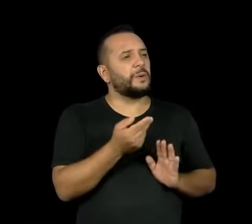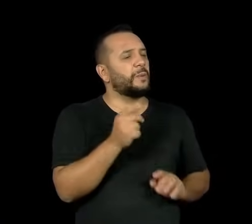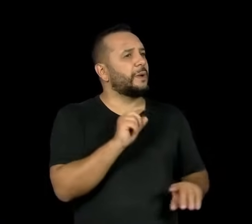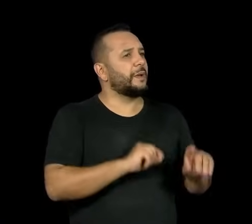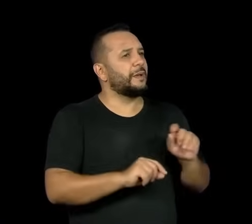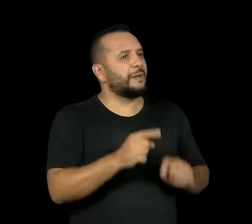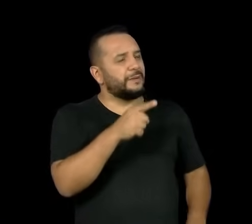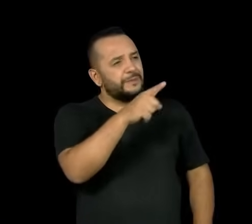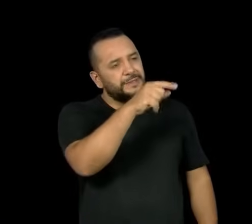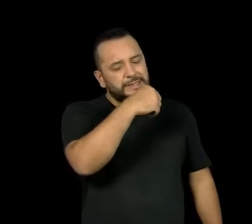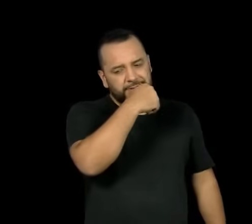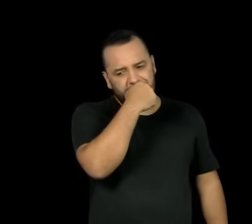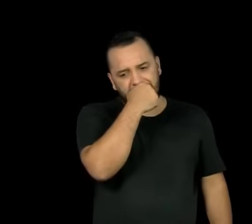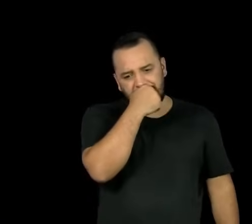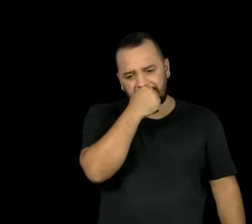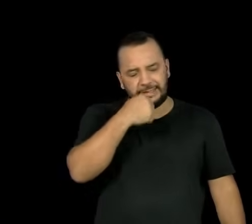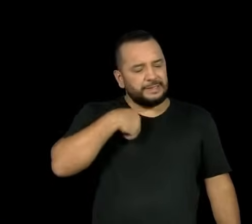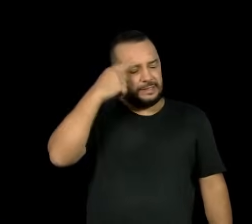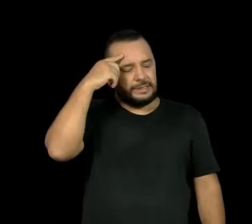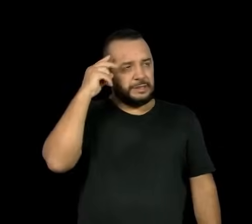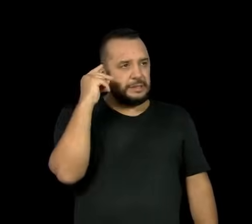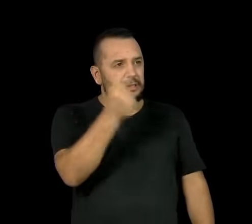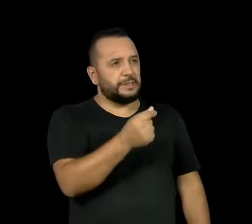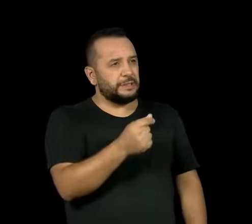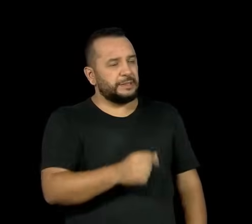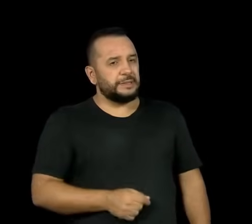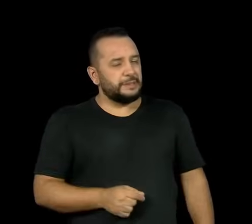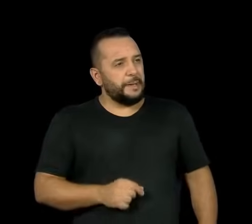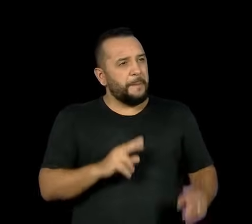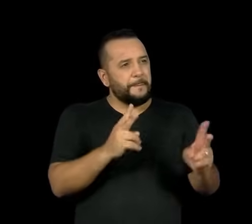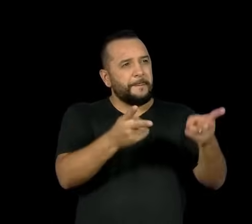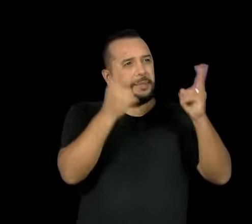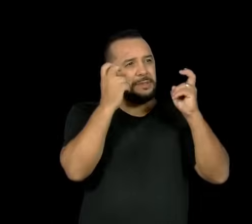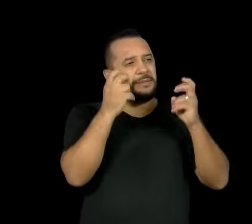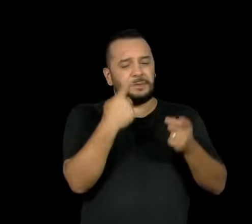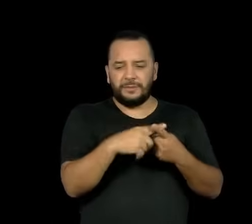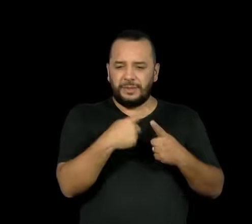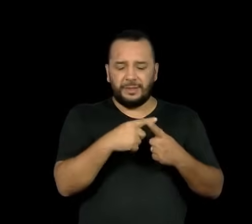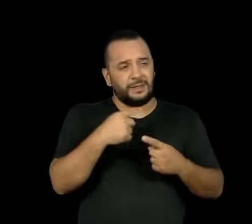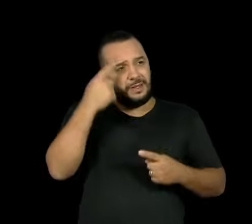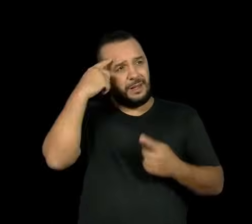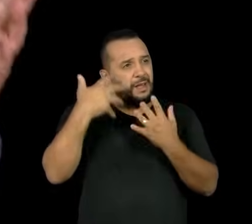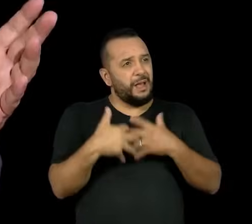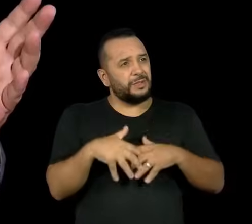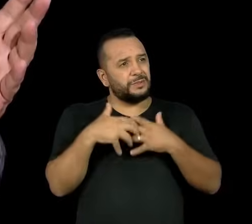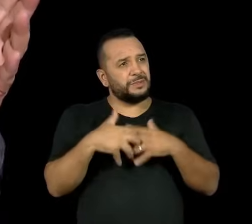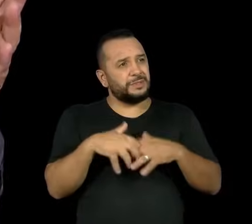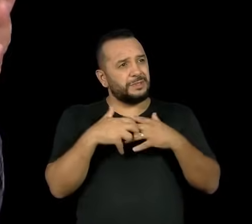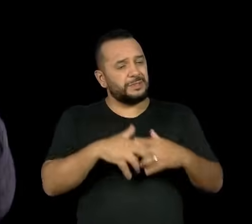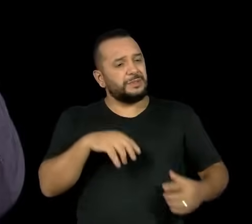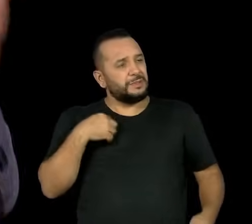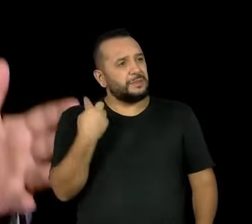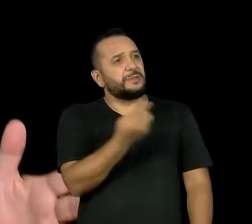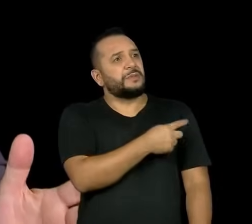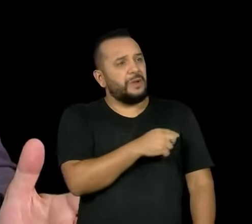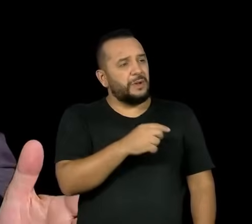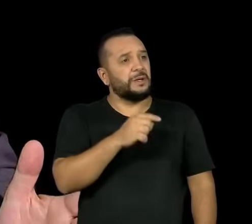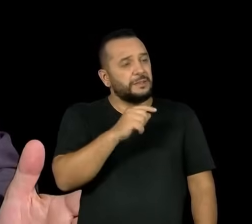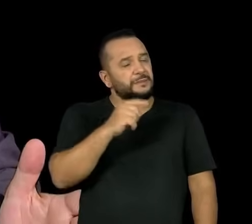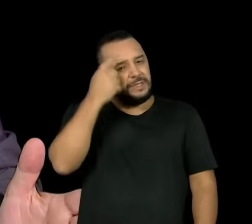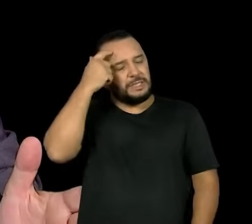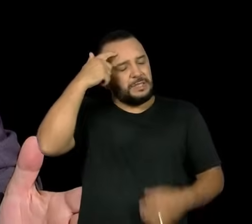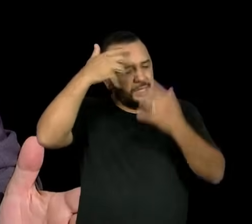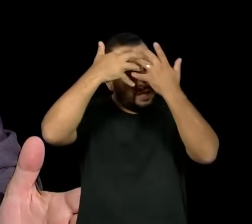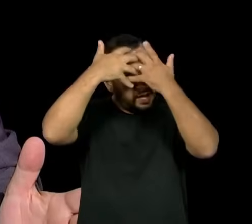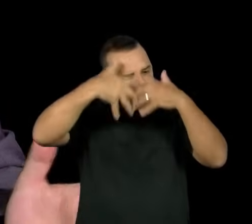você tem esse tipo de insight, assim? Porque é um raciocínio que nós poderemos chamar de